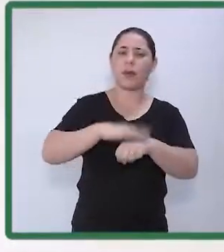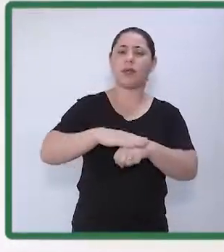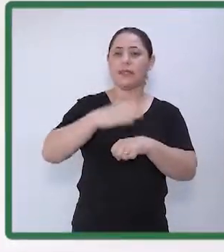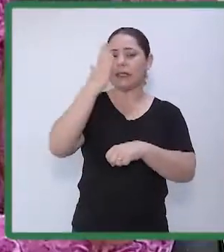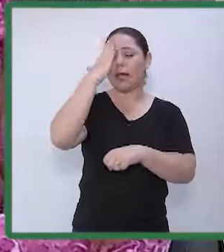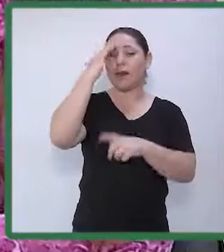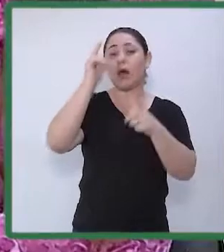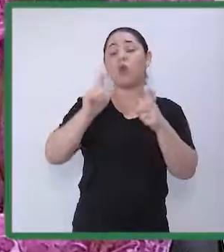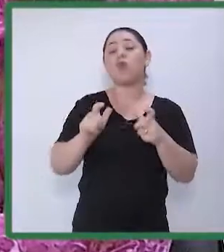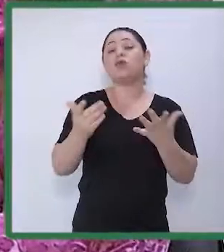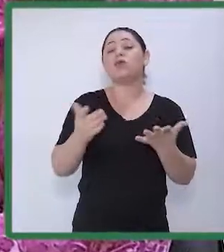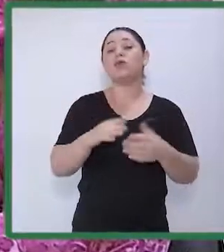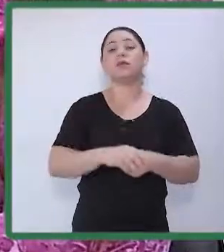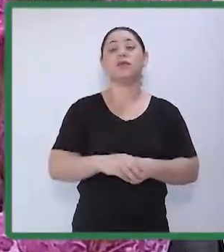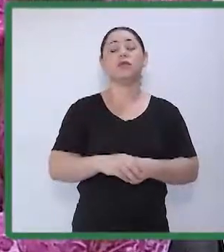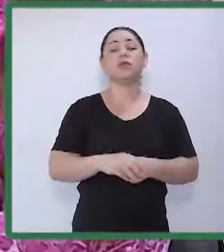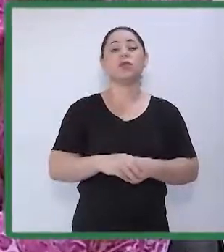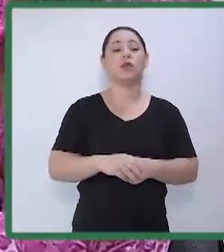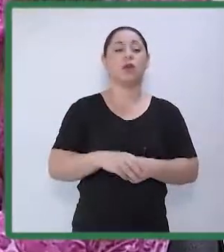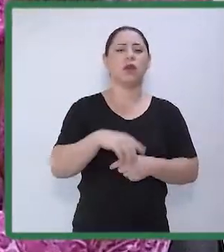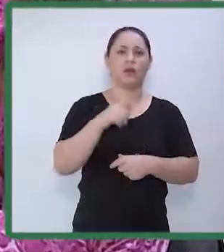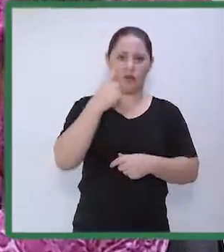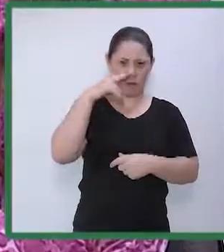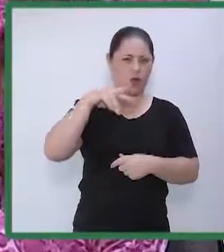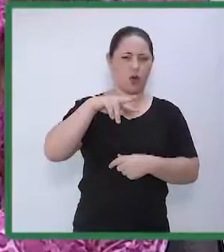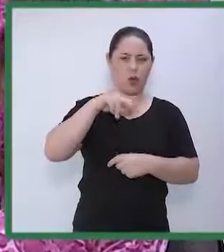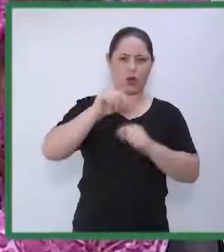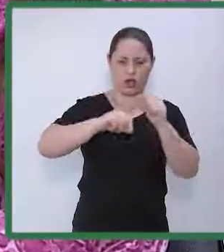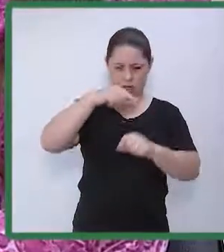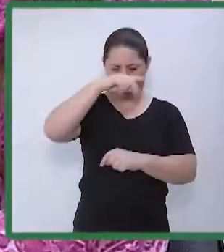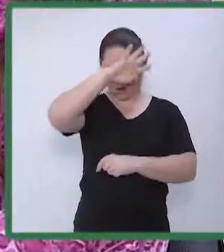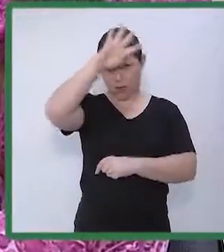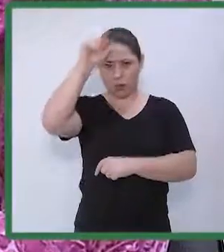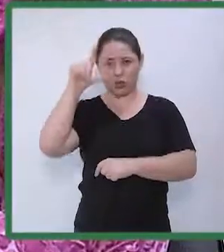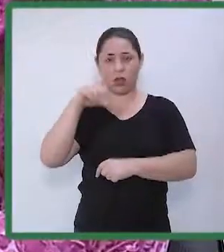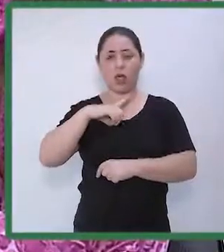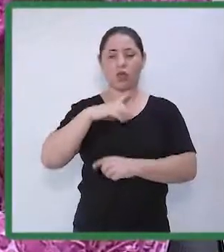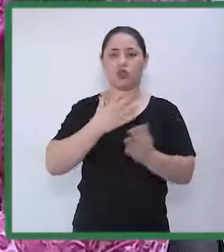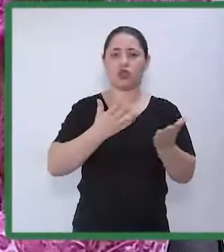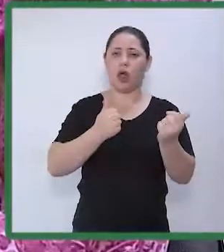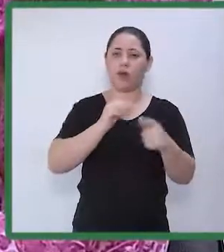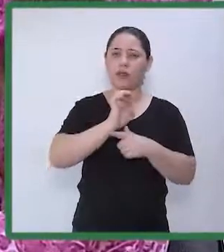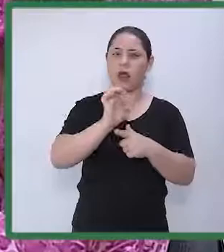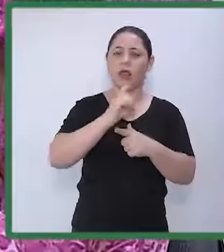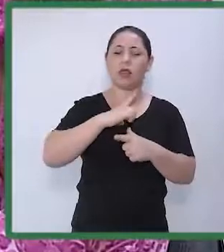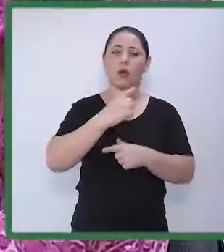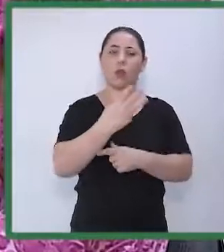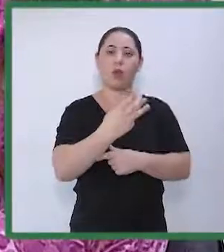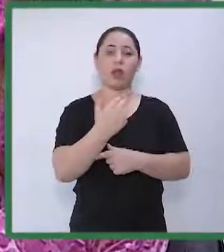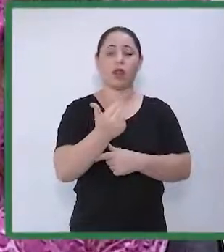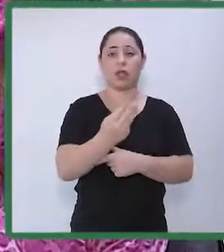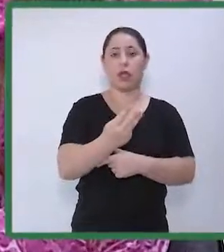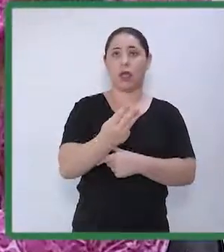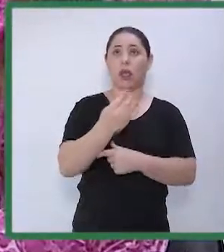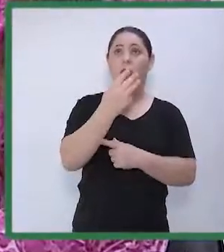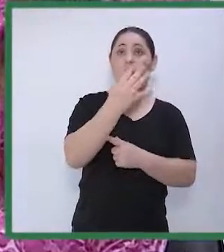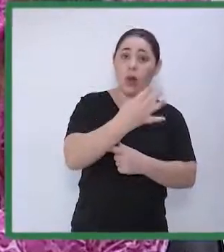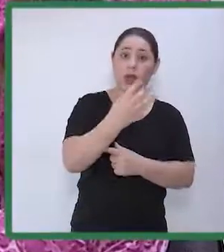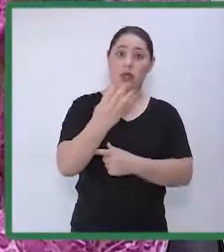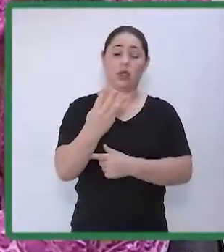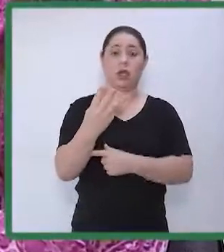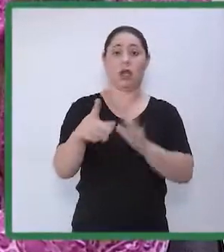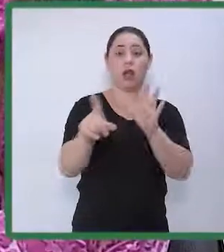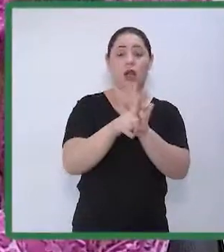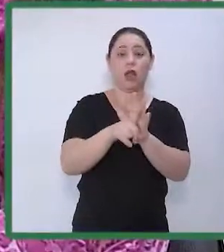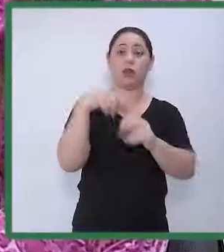onde está. Como que a senhora viu? E Mato Grosso do Sul, apesar de um estado jovem, nós temos 43 leis em defesa